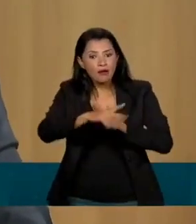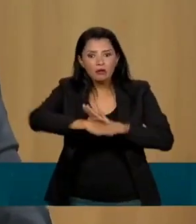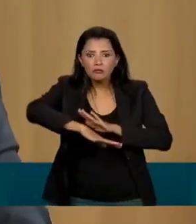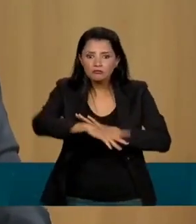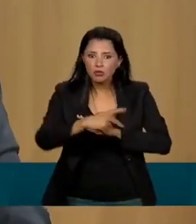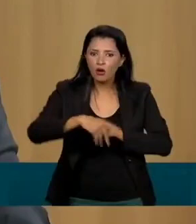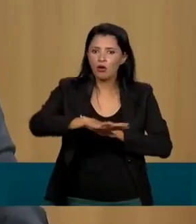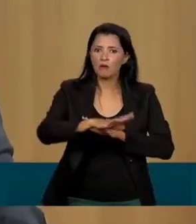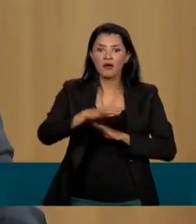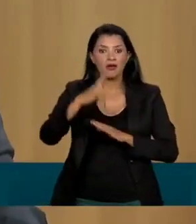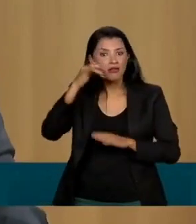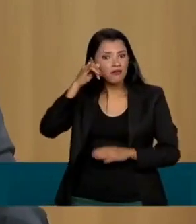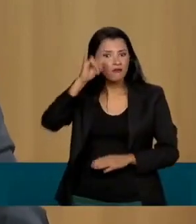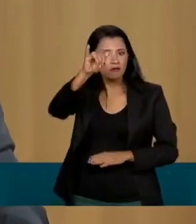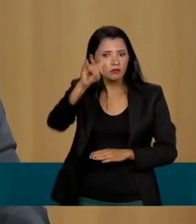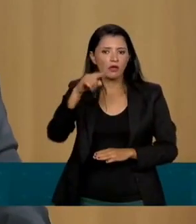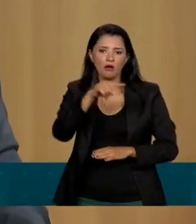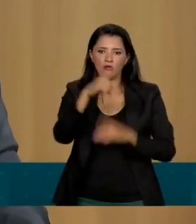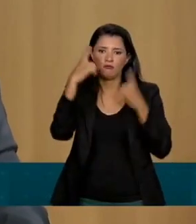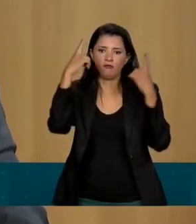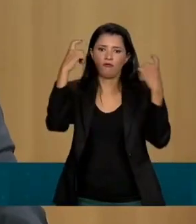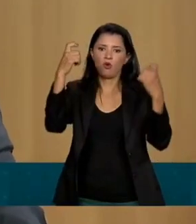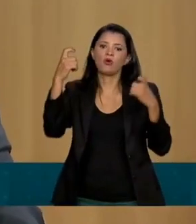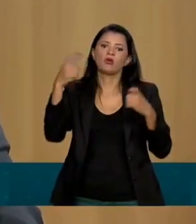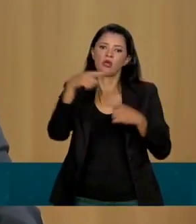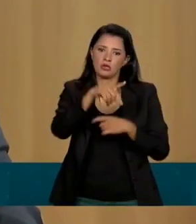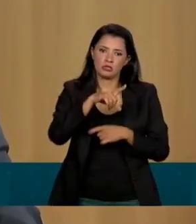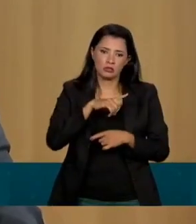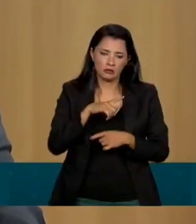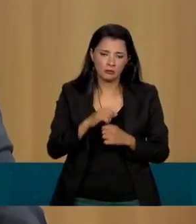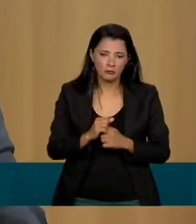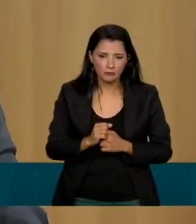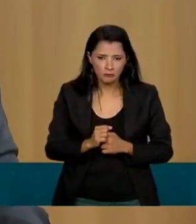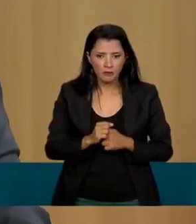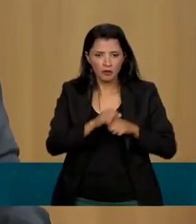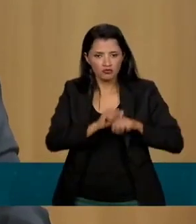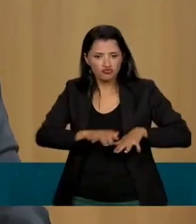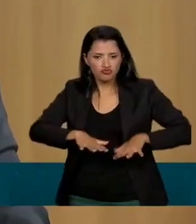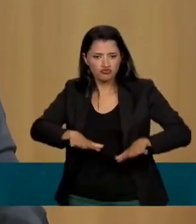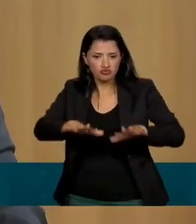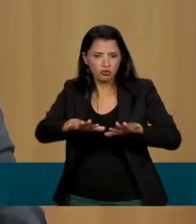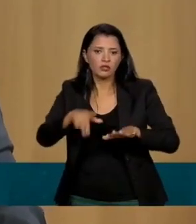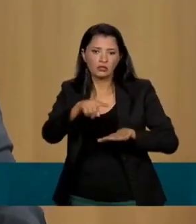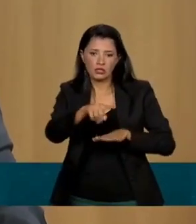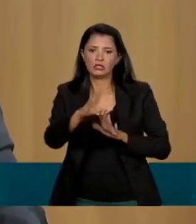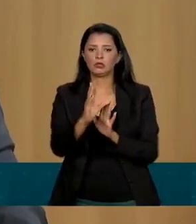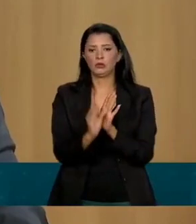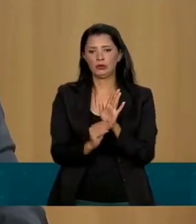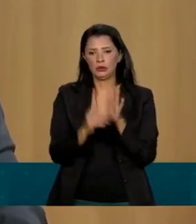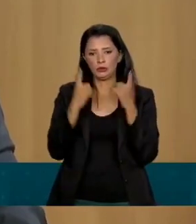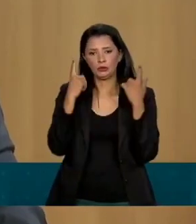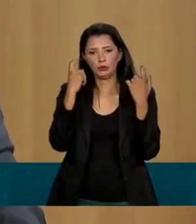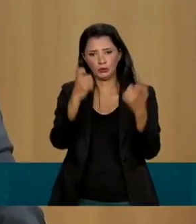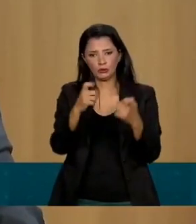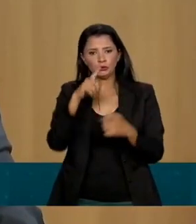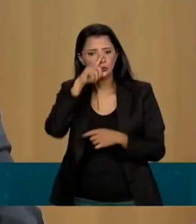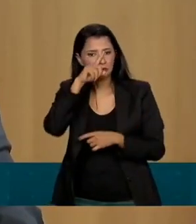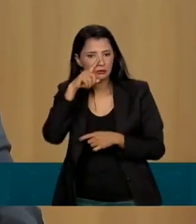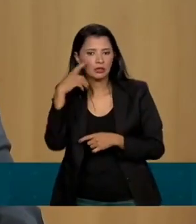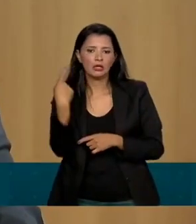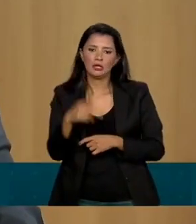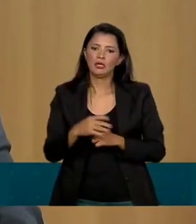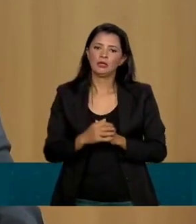especificamente prevenir e reprimir a propagação de conteúdos violadores do